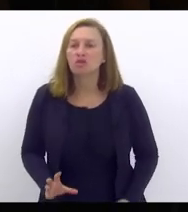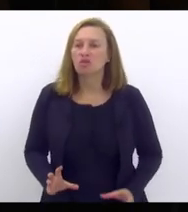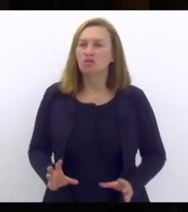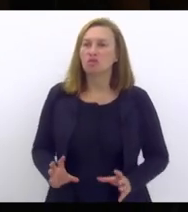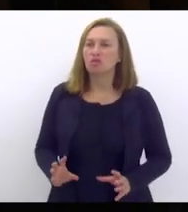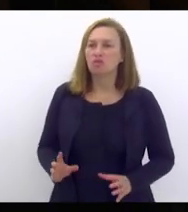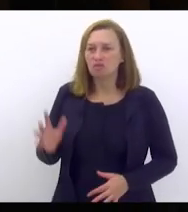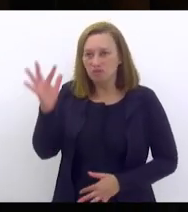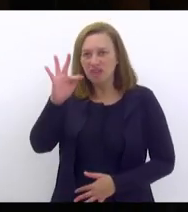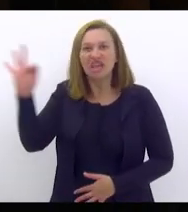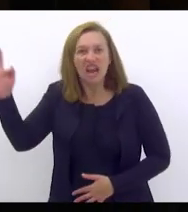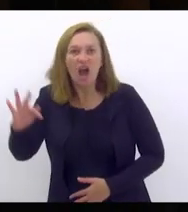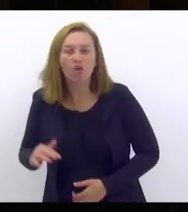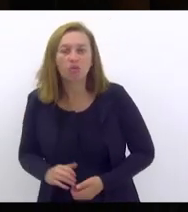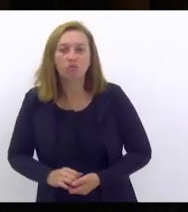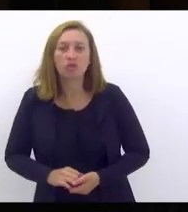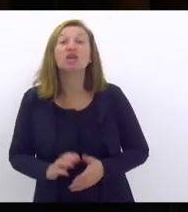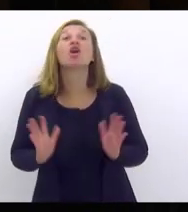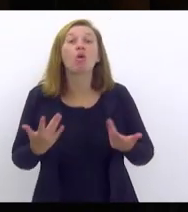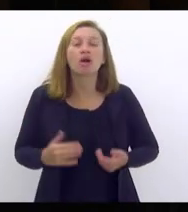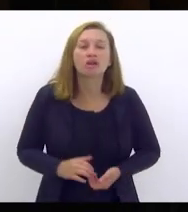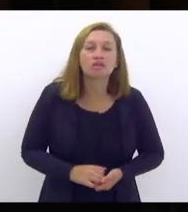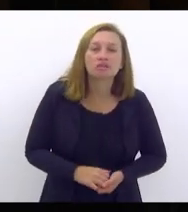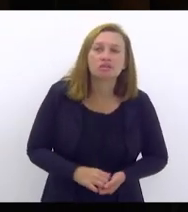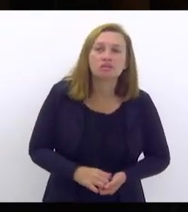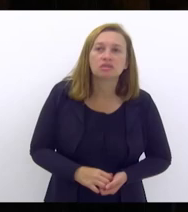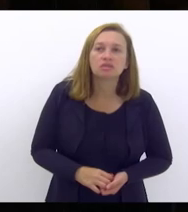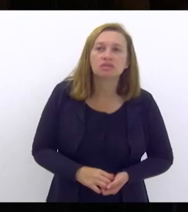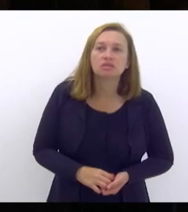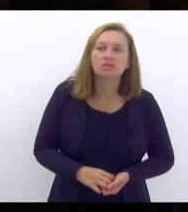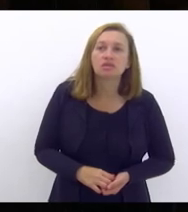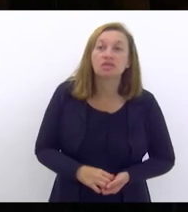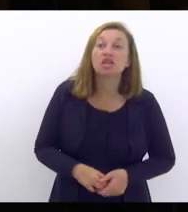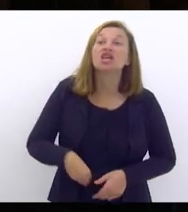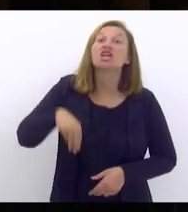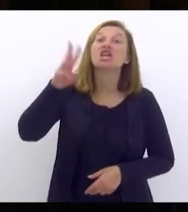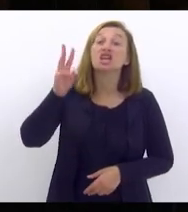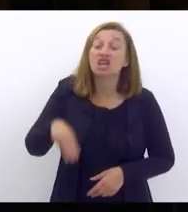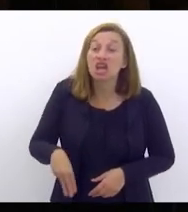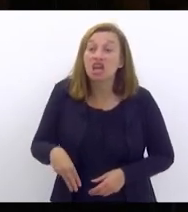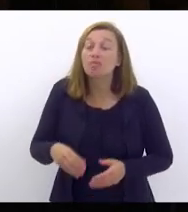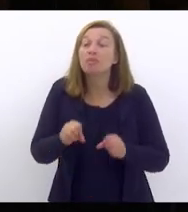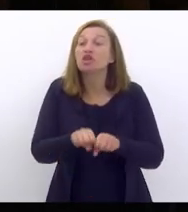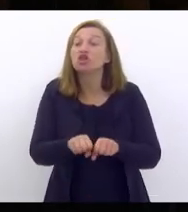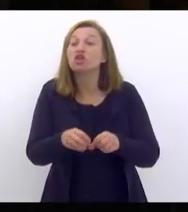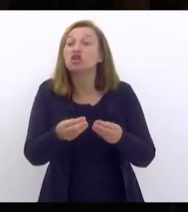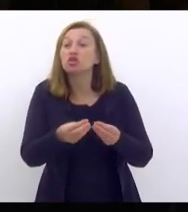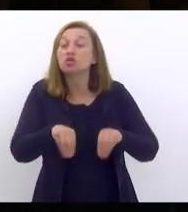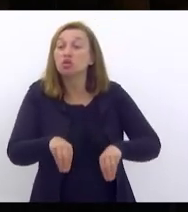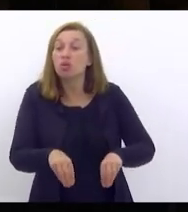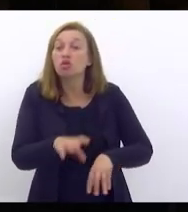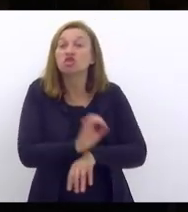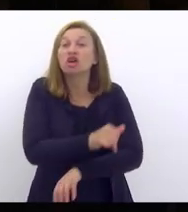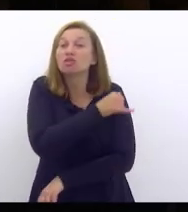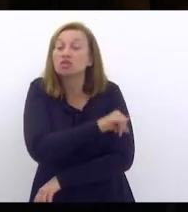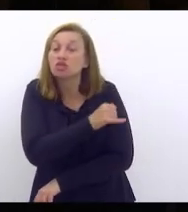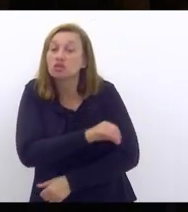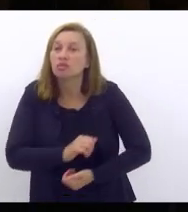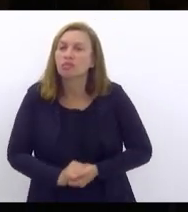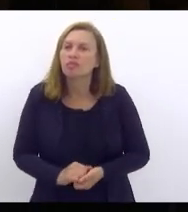federal. Agora, quem causou o caos no estado do Rio de Janeiro para